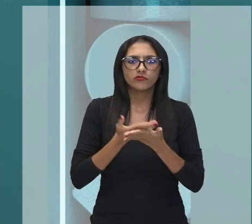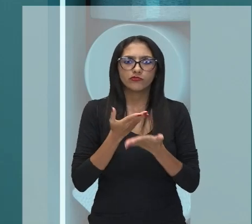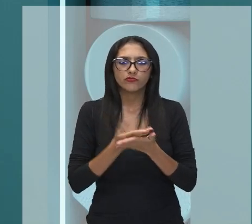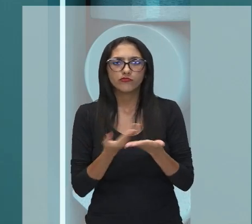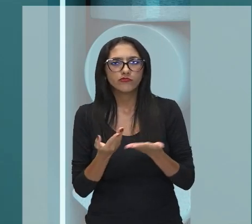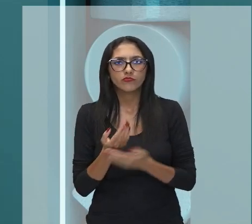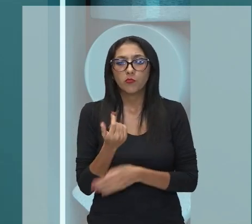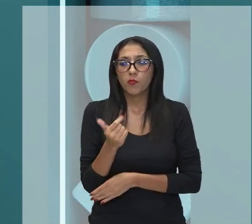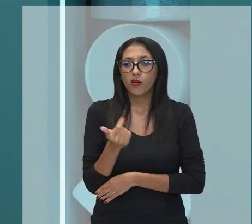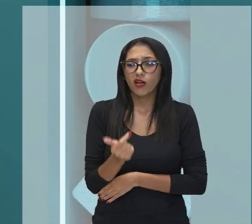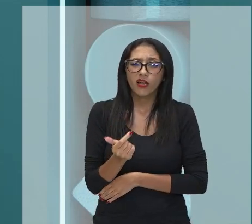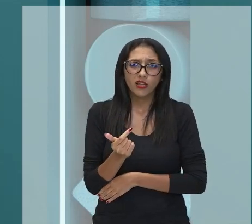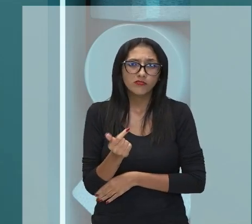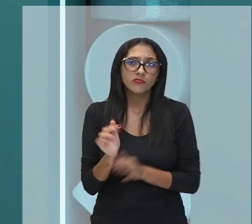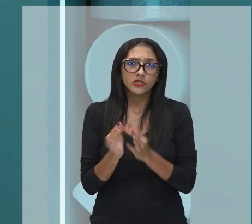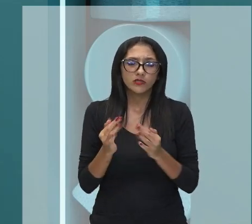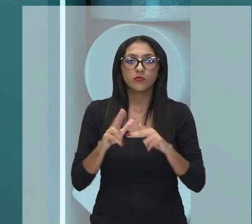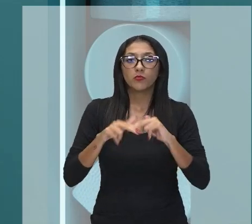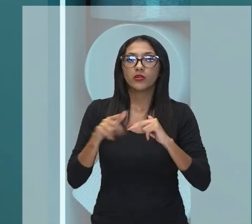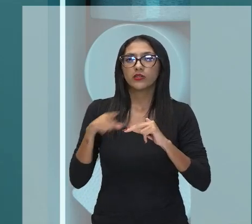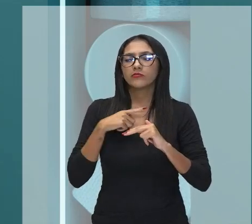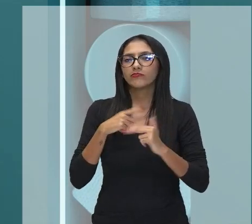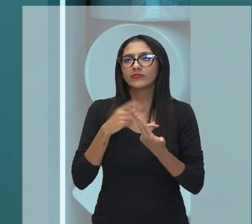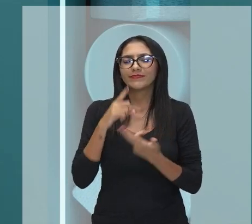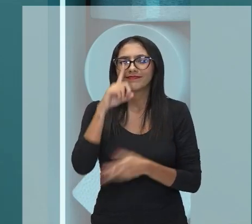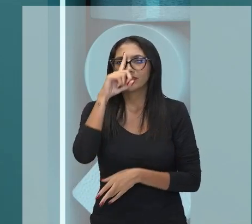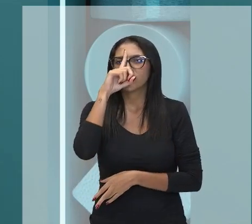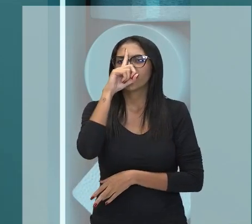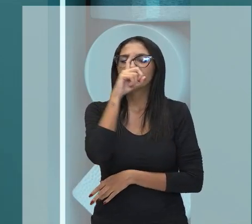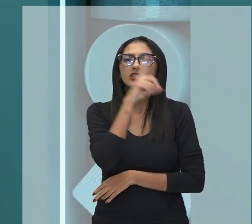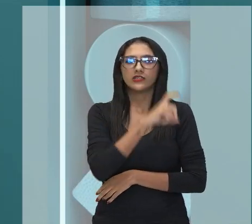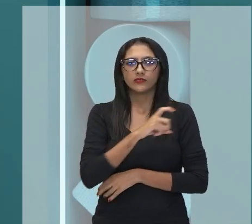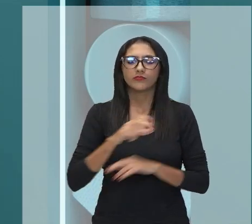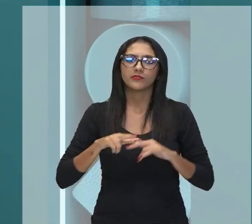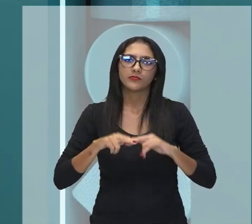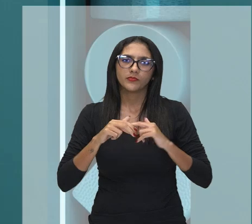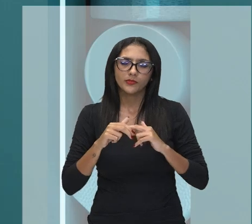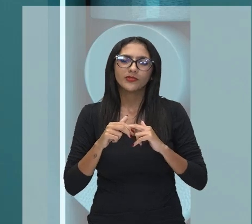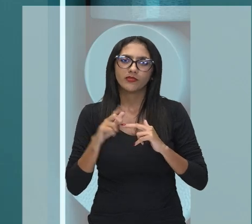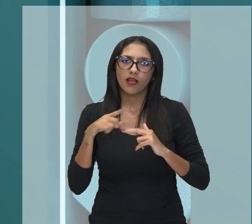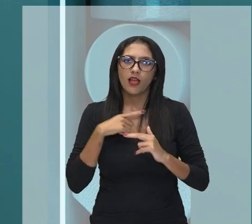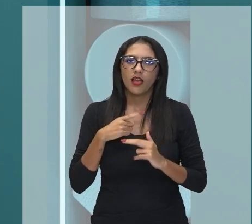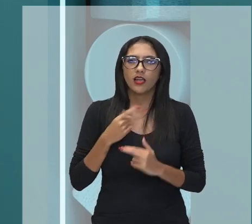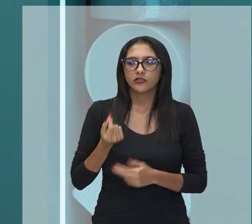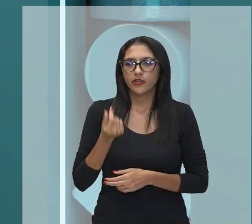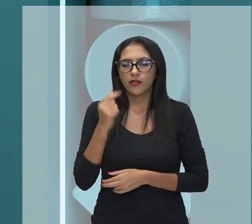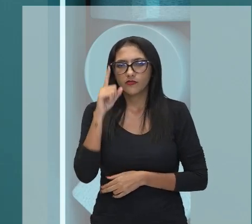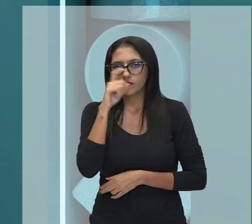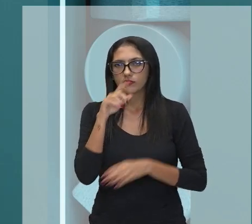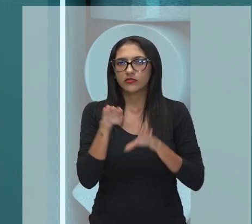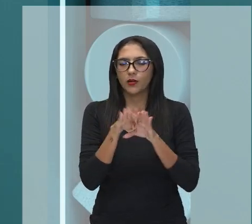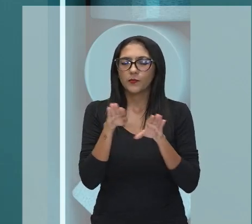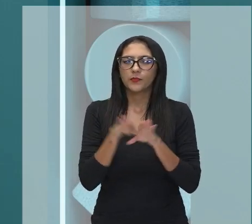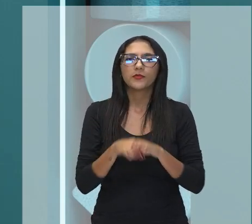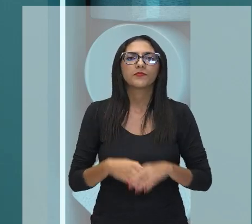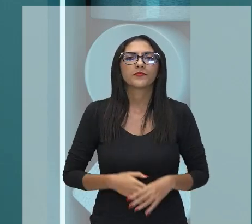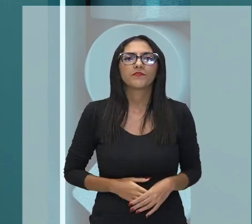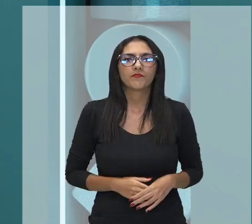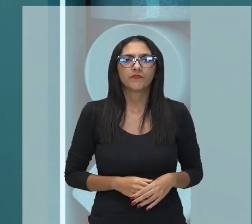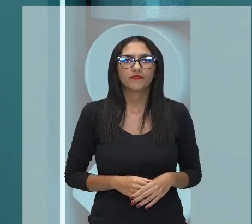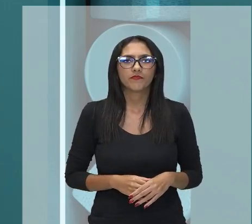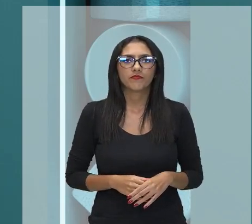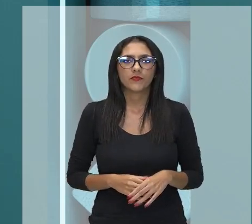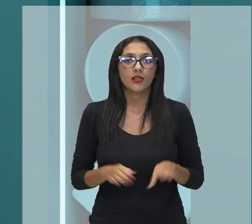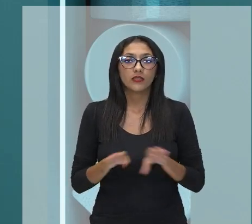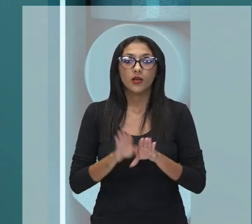acaba trazendo dificuldades para ele também, principalmente a questão financeira, e ele vive ali em um ambiente